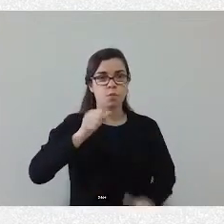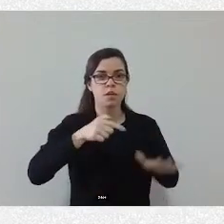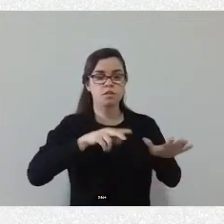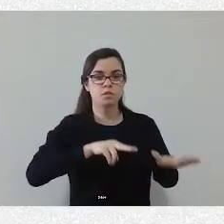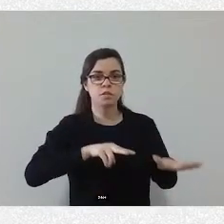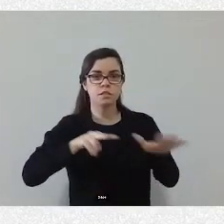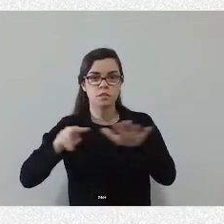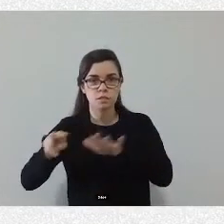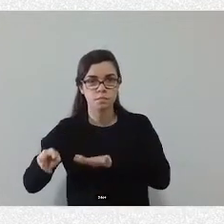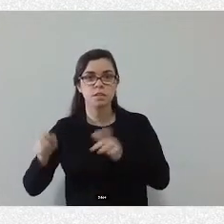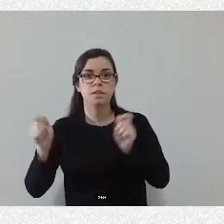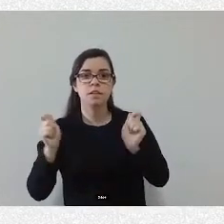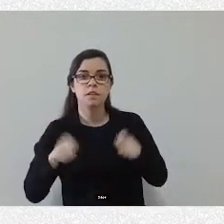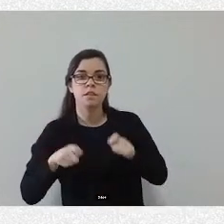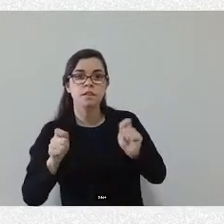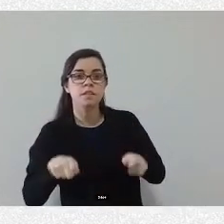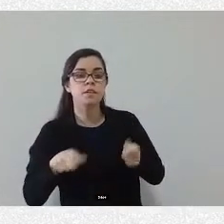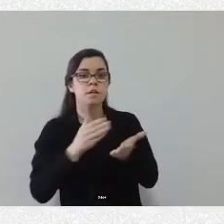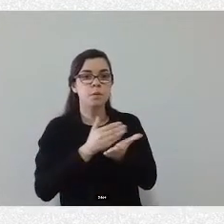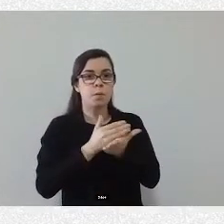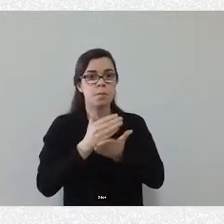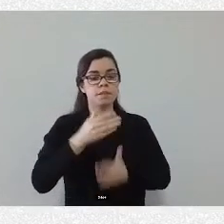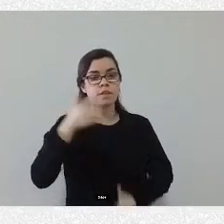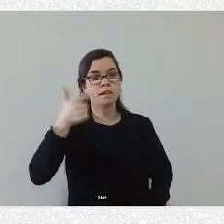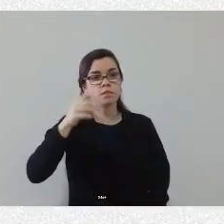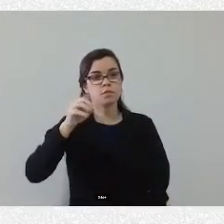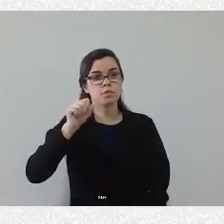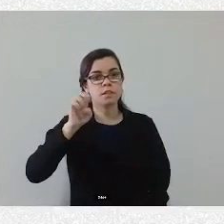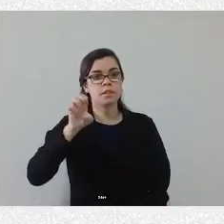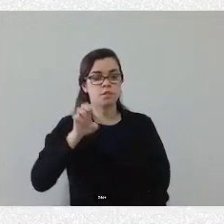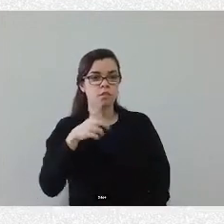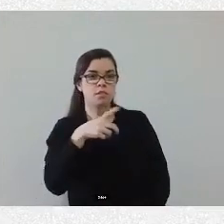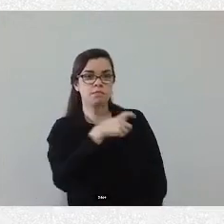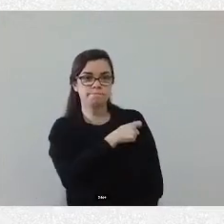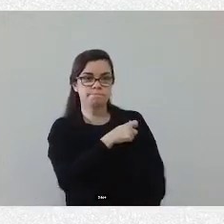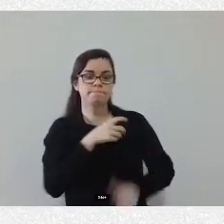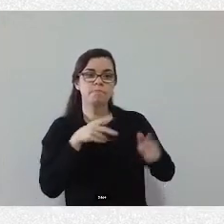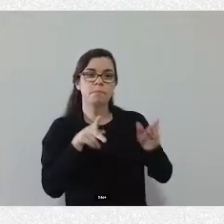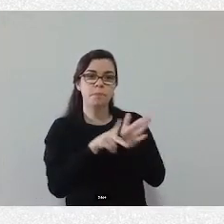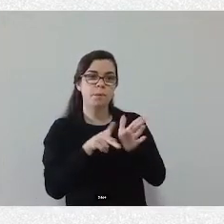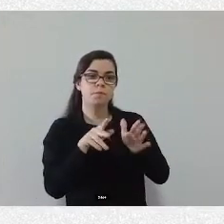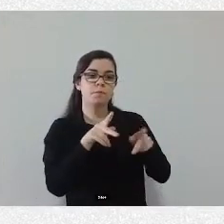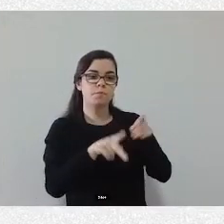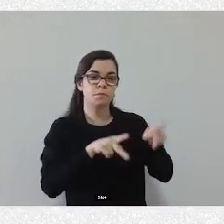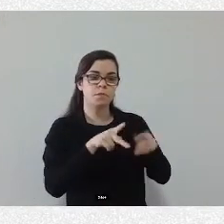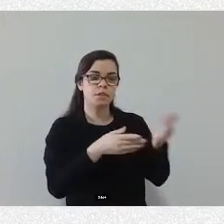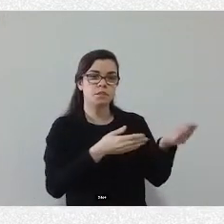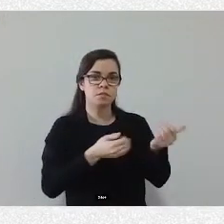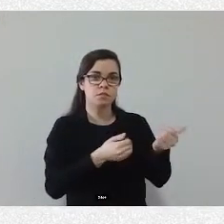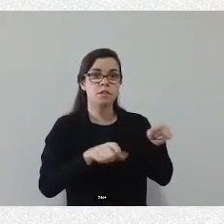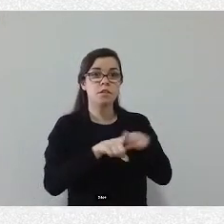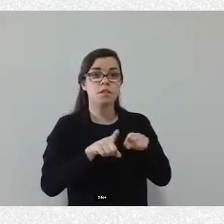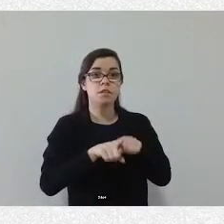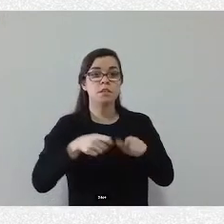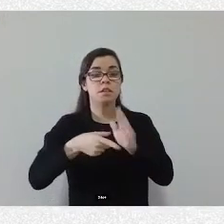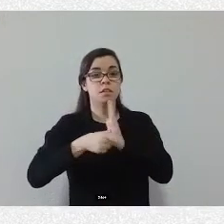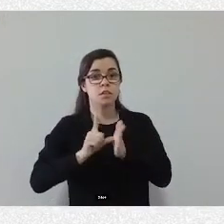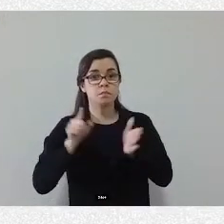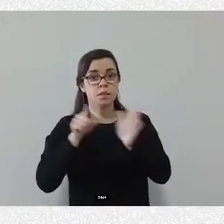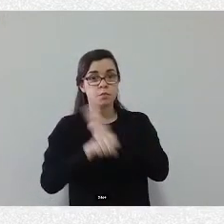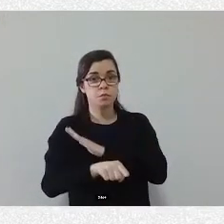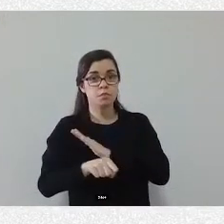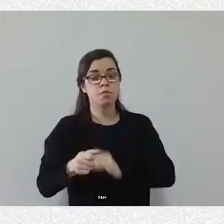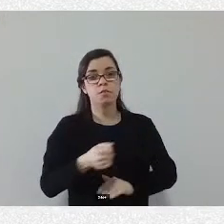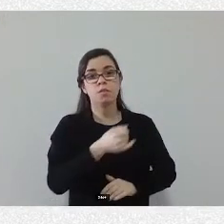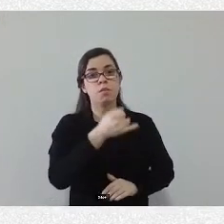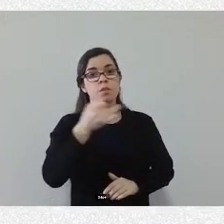segunda dose desses adolescentes, dentro dessas 8 semanas. Também anteriormente havia sido perguntado o número de doses da Pfizer aplicadas aqui